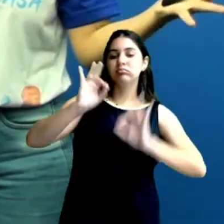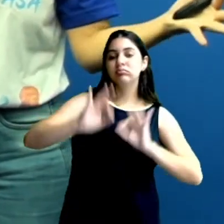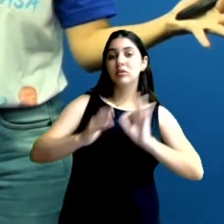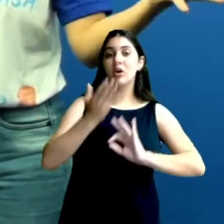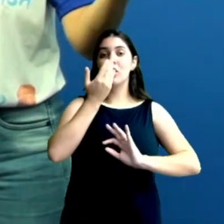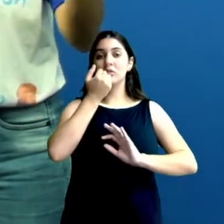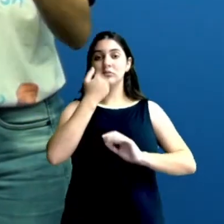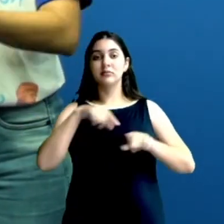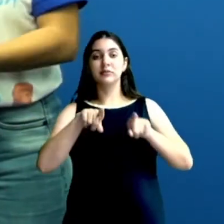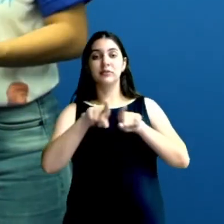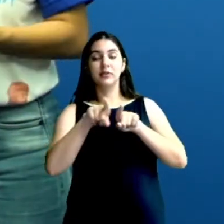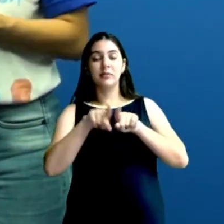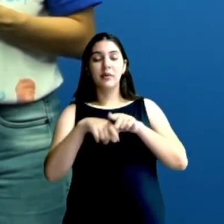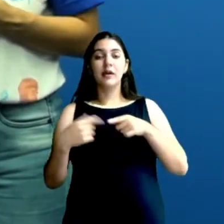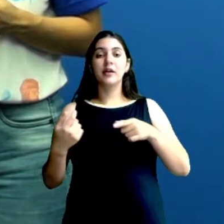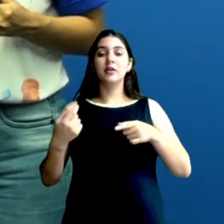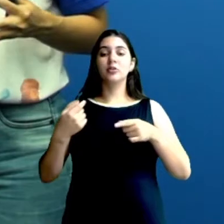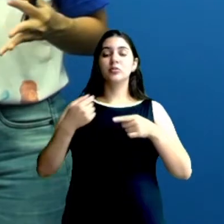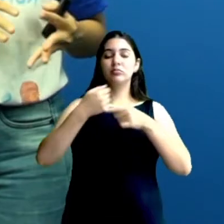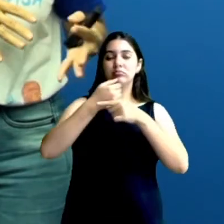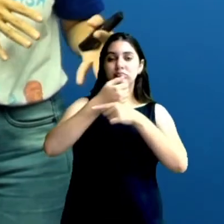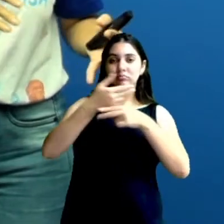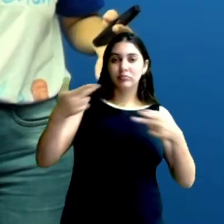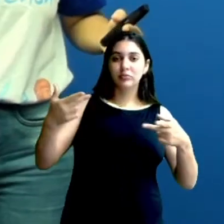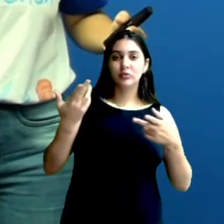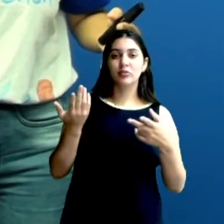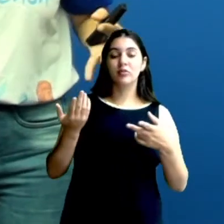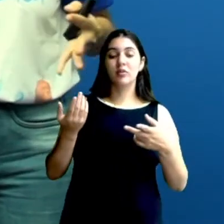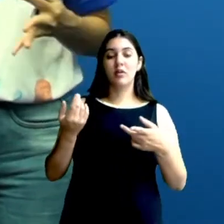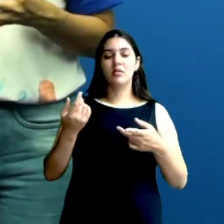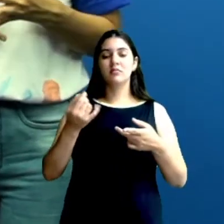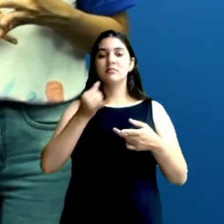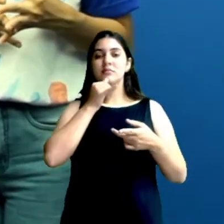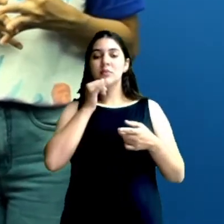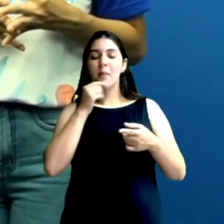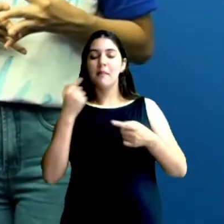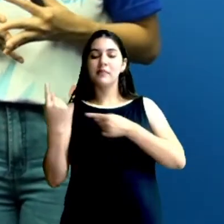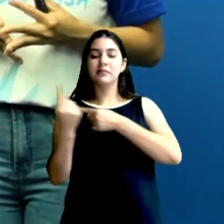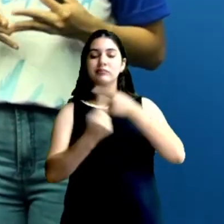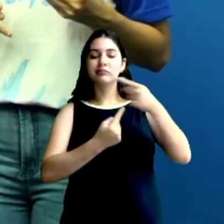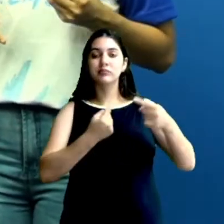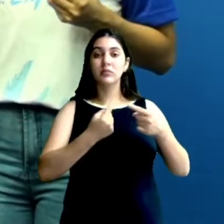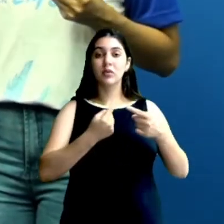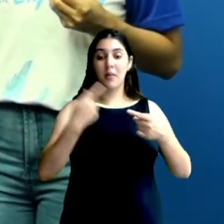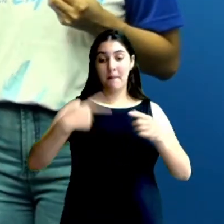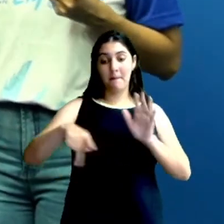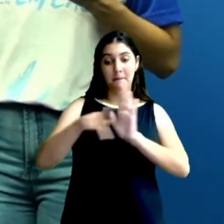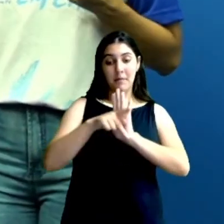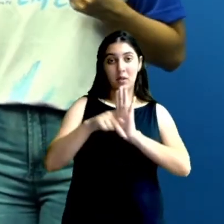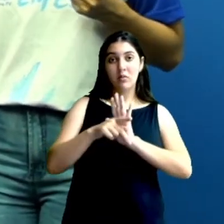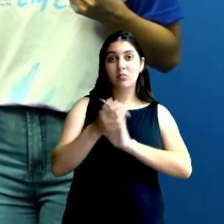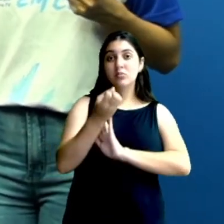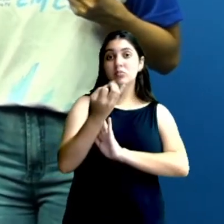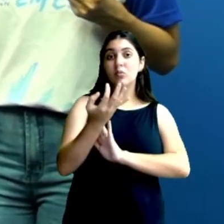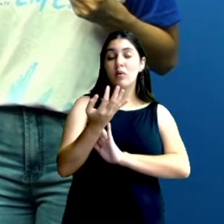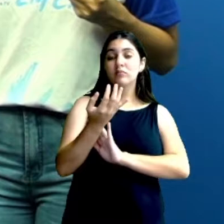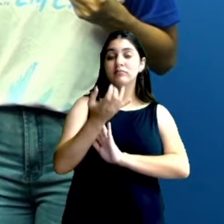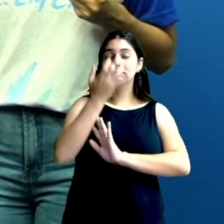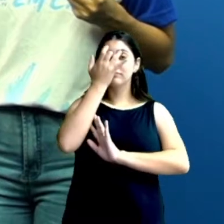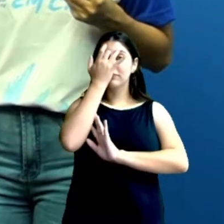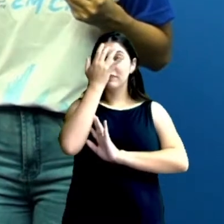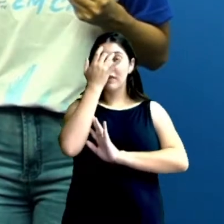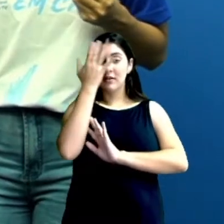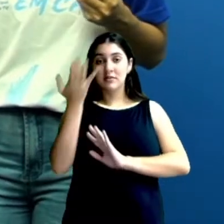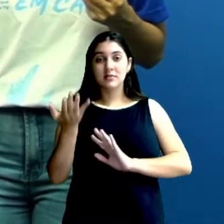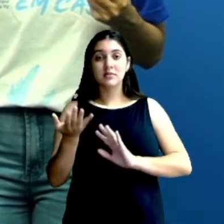para escoação de produtos, ou seja, para a circulação em si. Imagine quanto isso vai facilitar